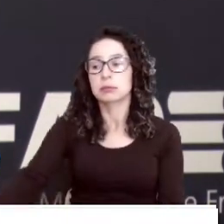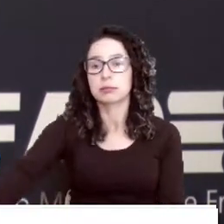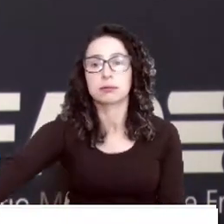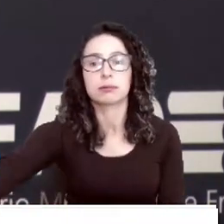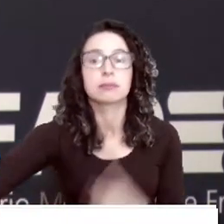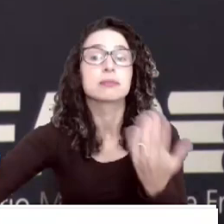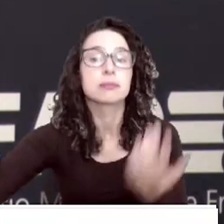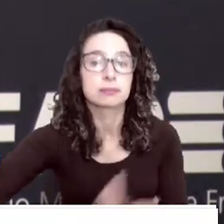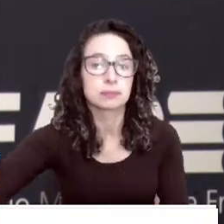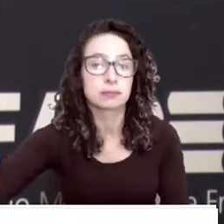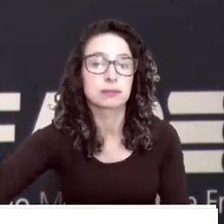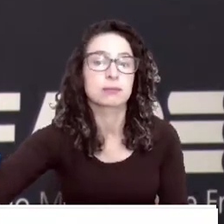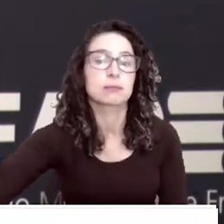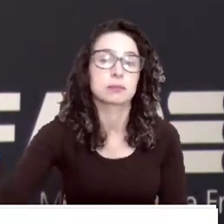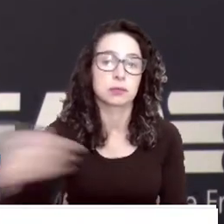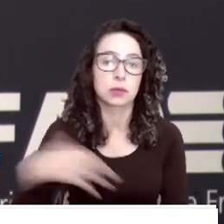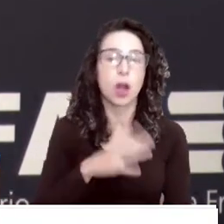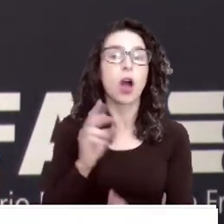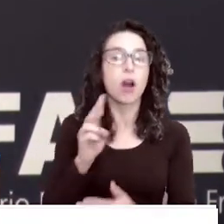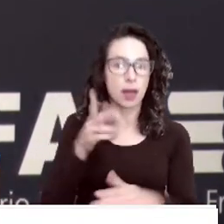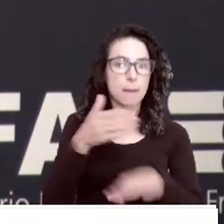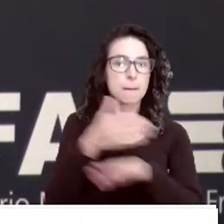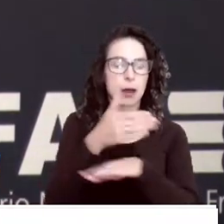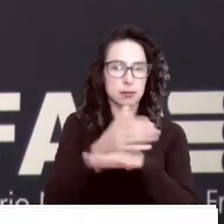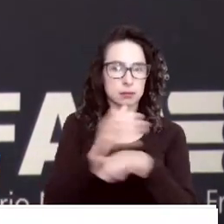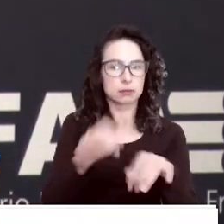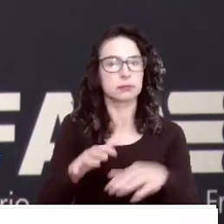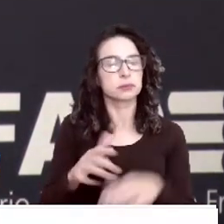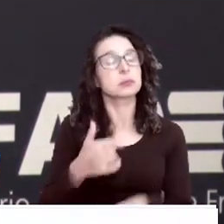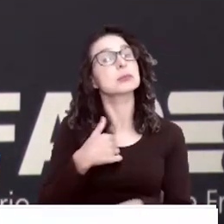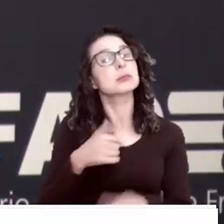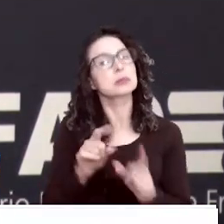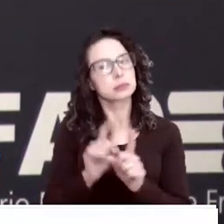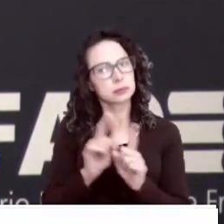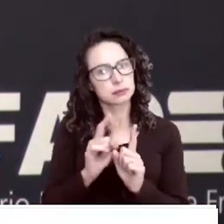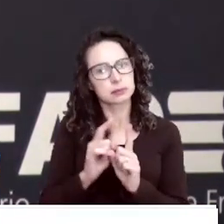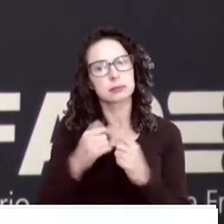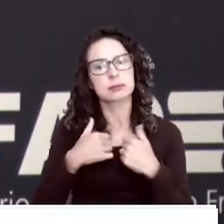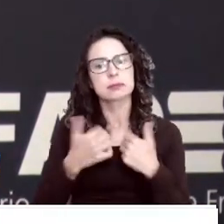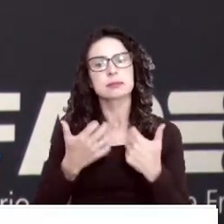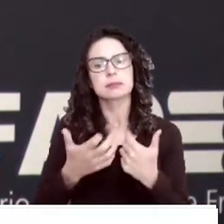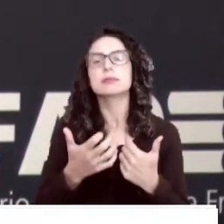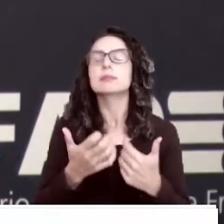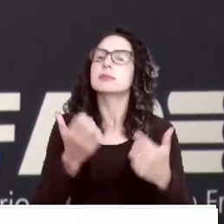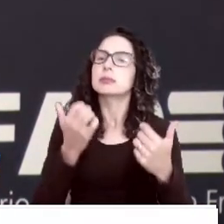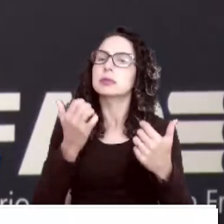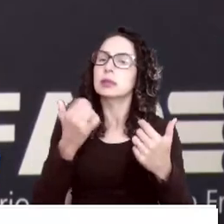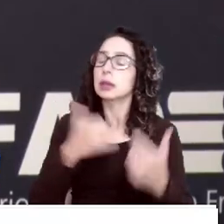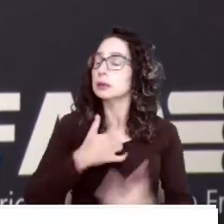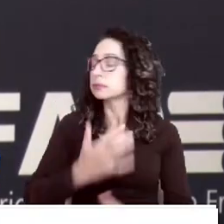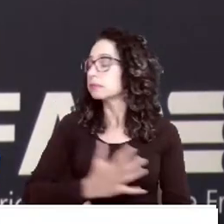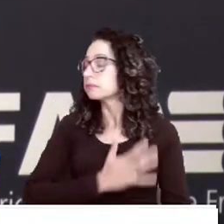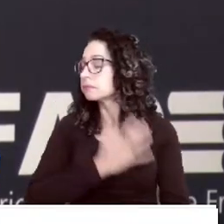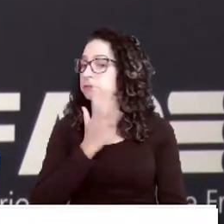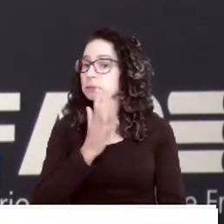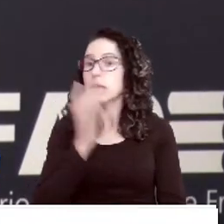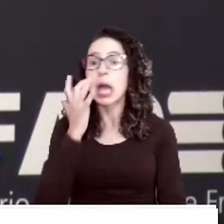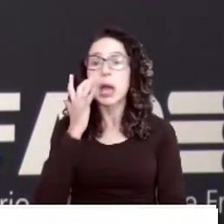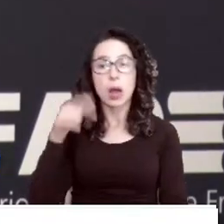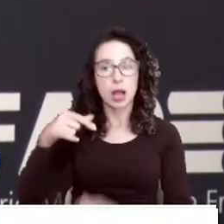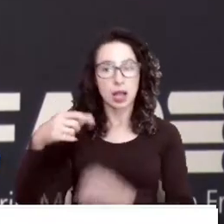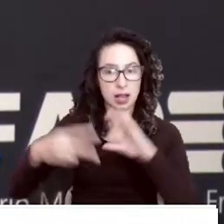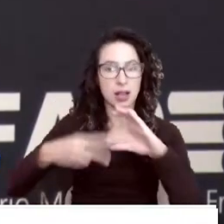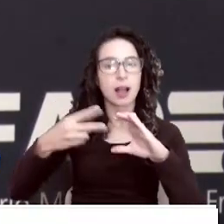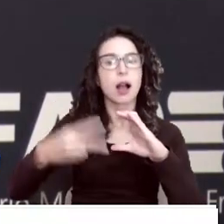nós vamos participar dessa audiência. Agora, eu quero aqui deixar, presidente, também o meu repúdio. Acho que a Câmara Municipal